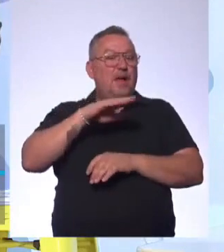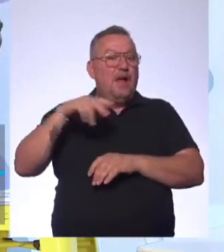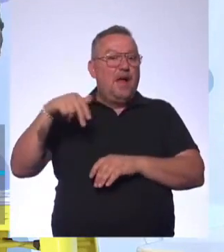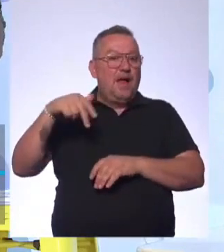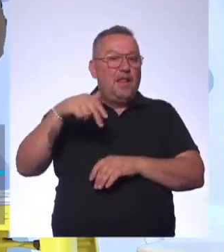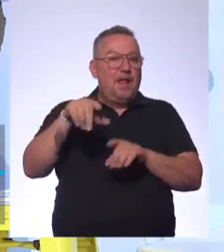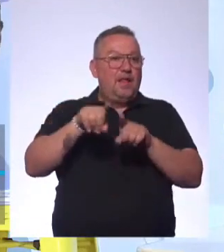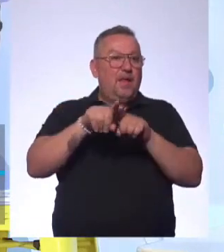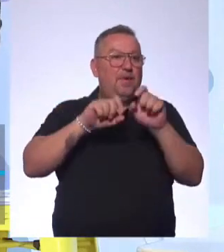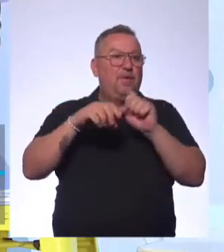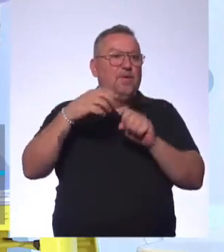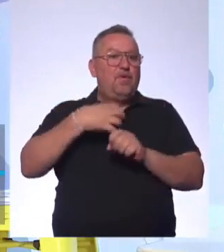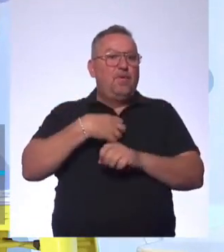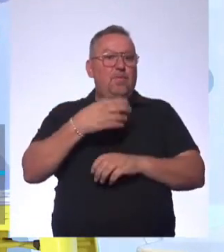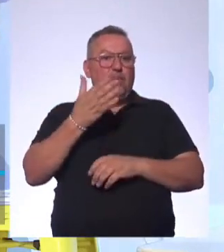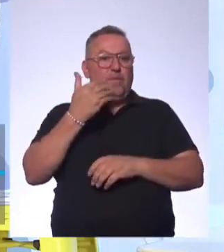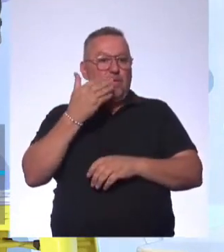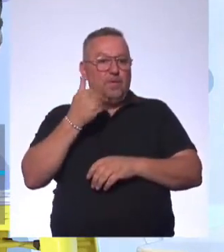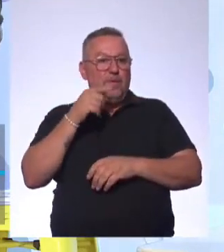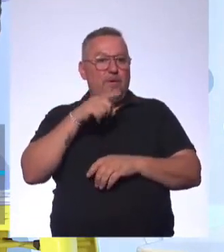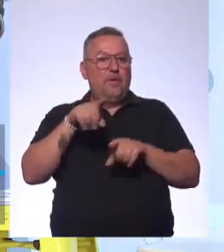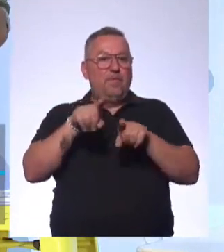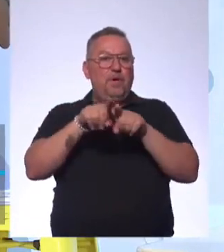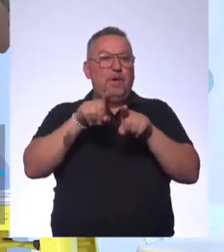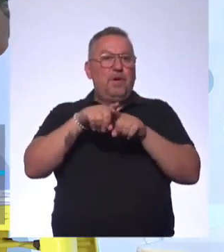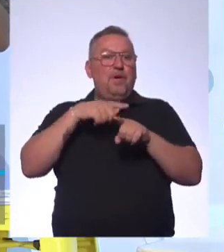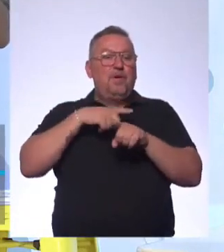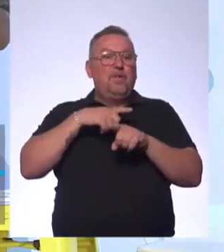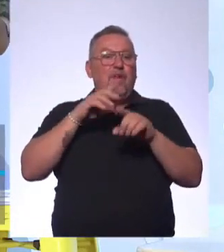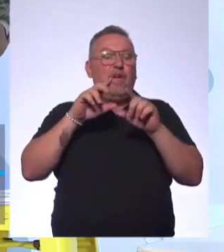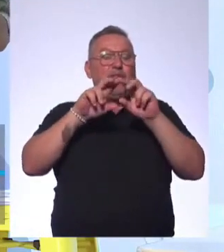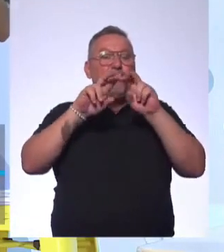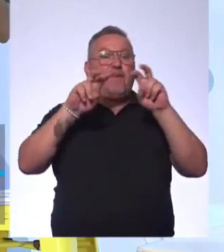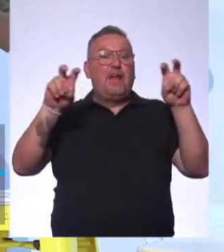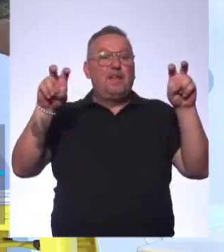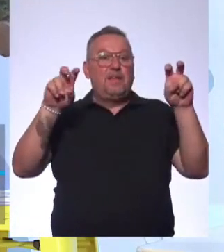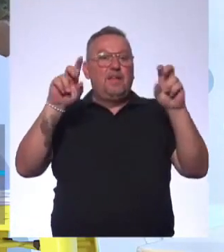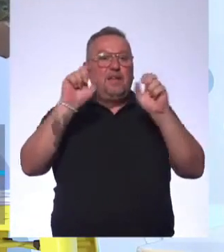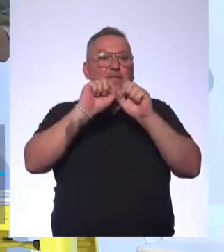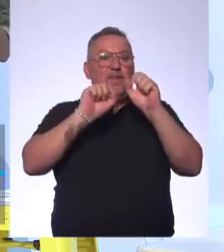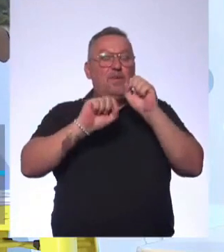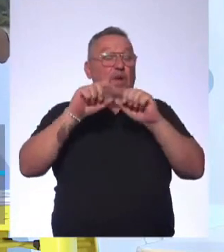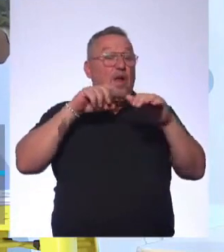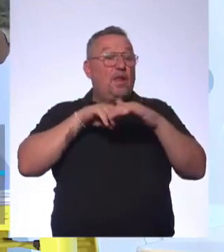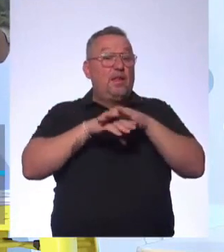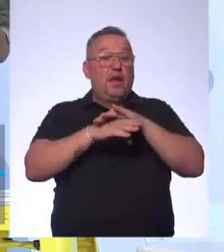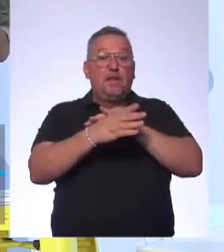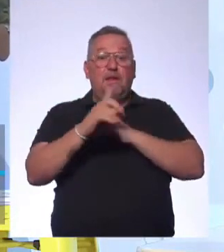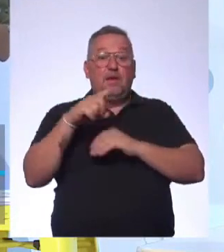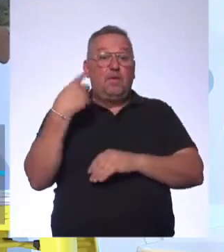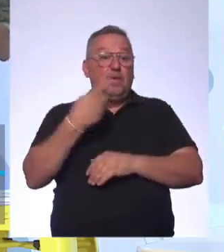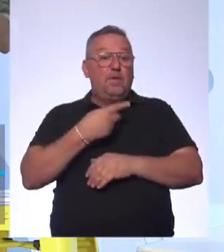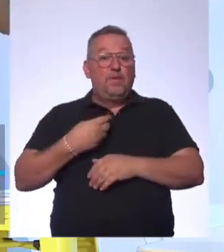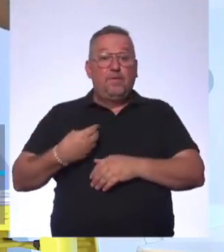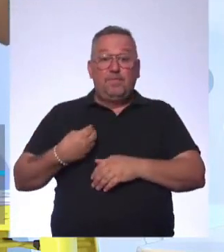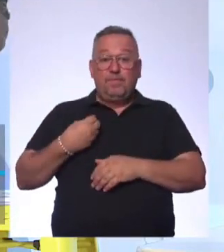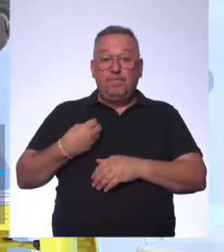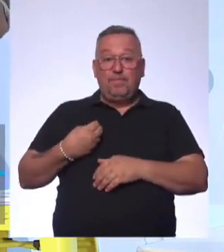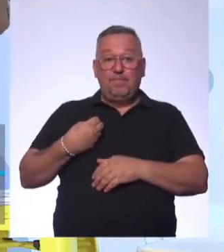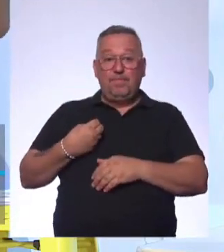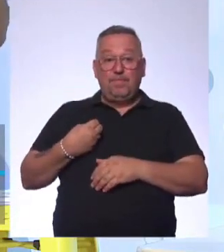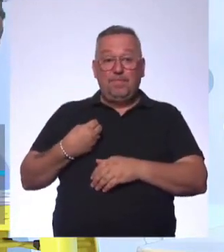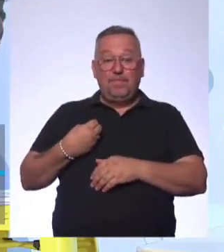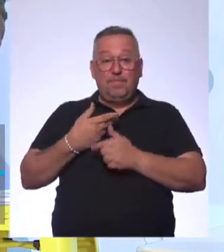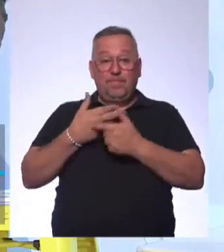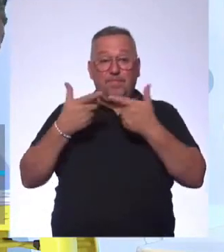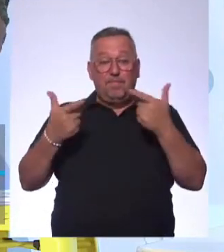tipo de alimentação e também esse tipo de frases que fazem parte da tradição da gente. Agora, uma das